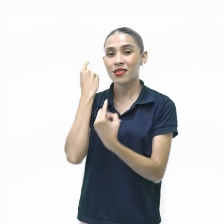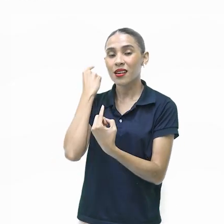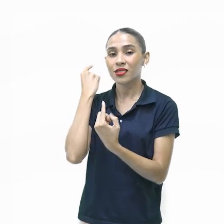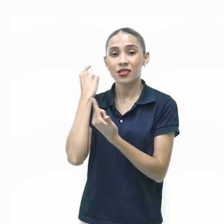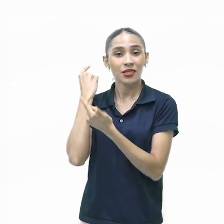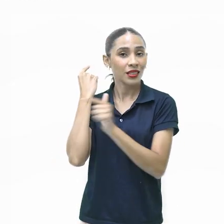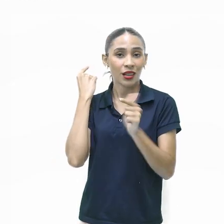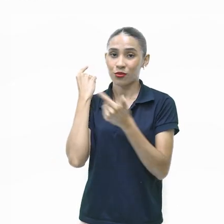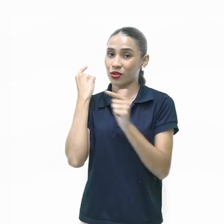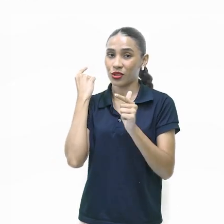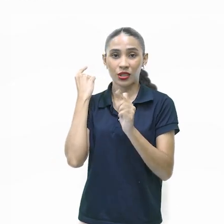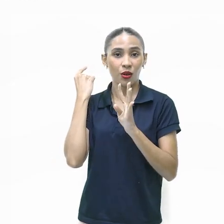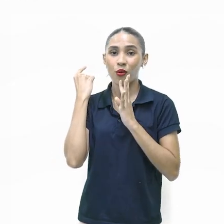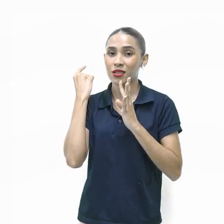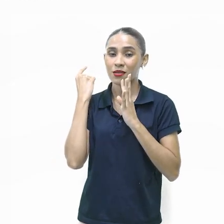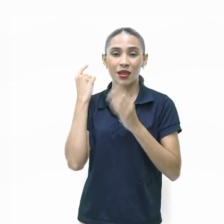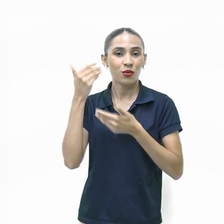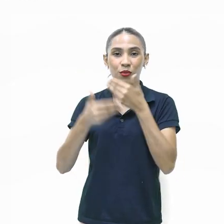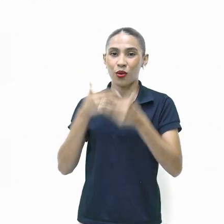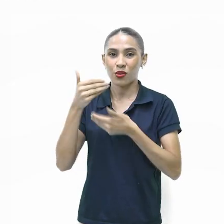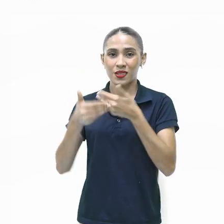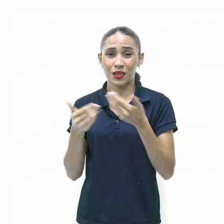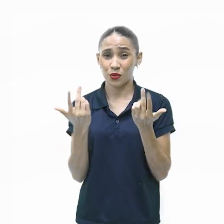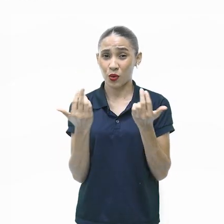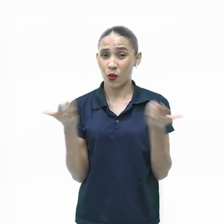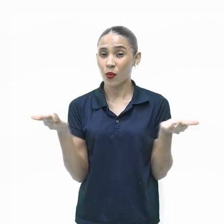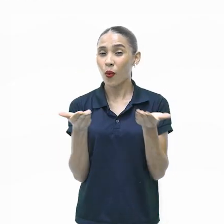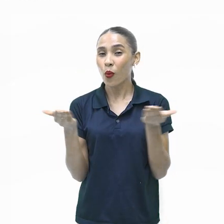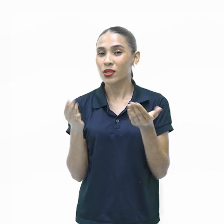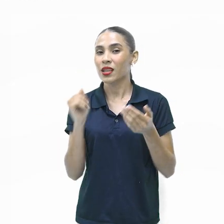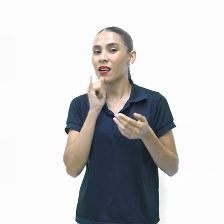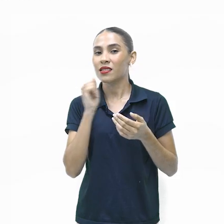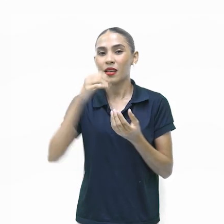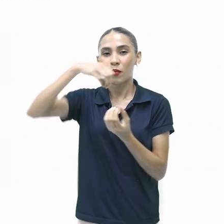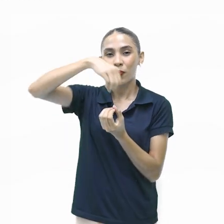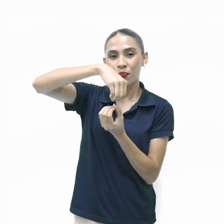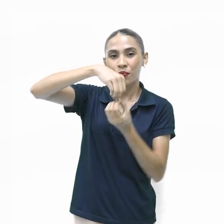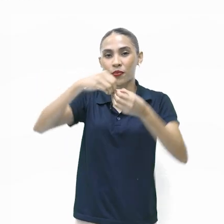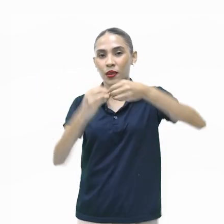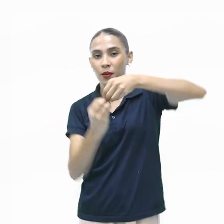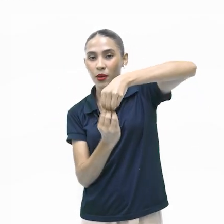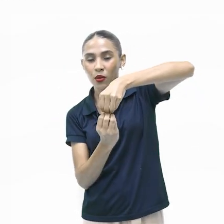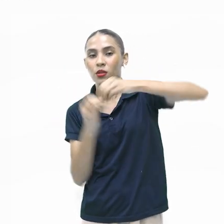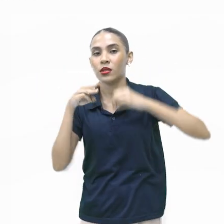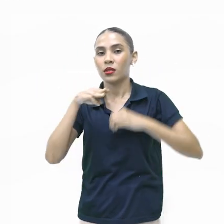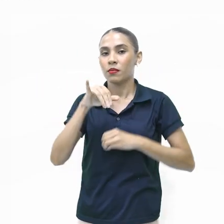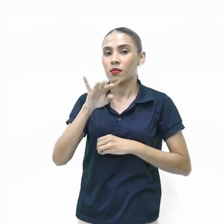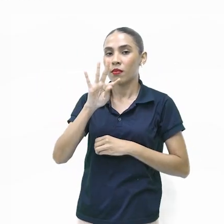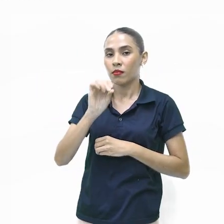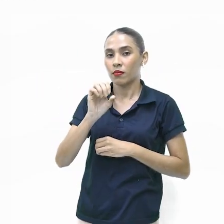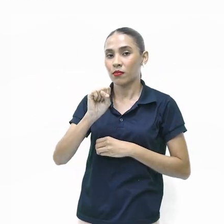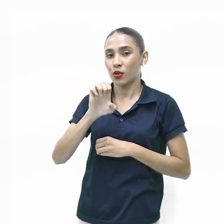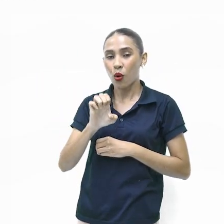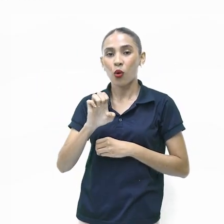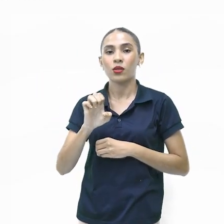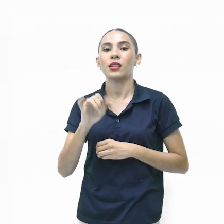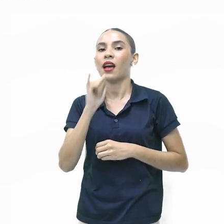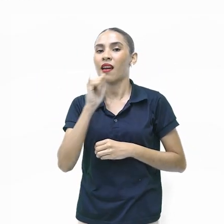não se tinha conhecimento de processos como a gente tem hoje, né, como meiose, mitose,